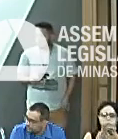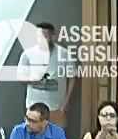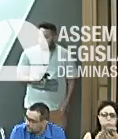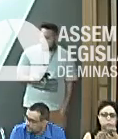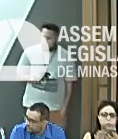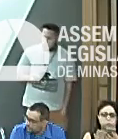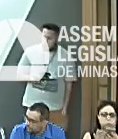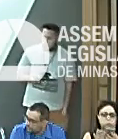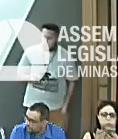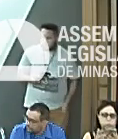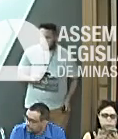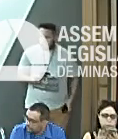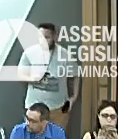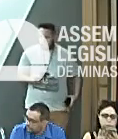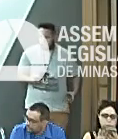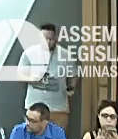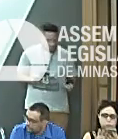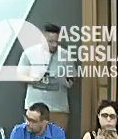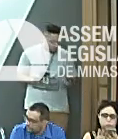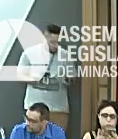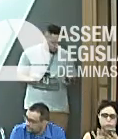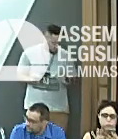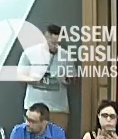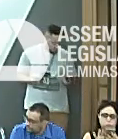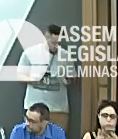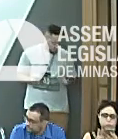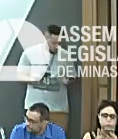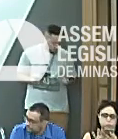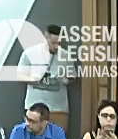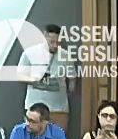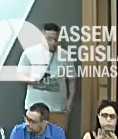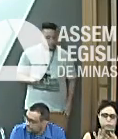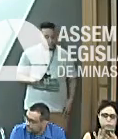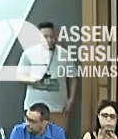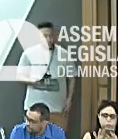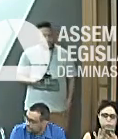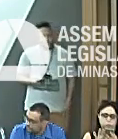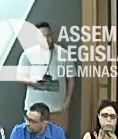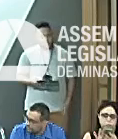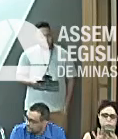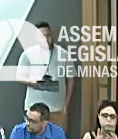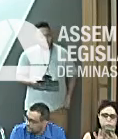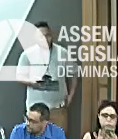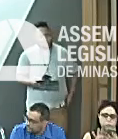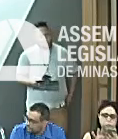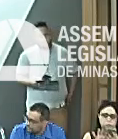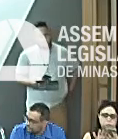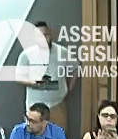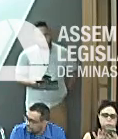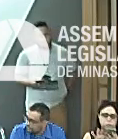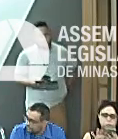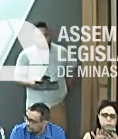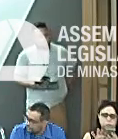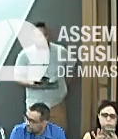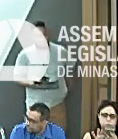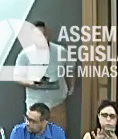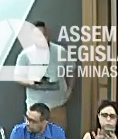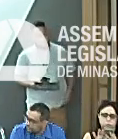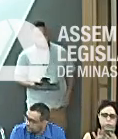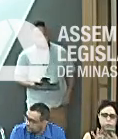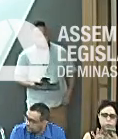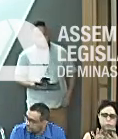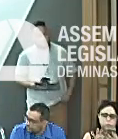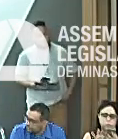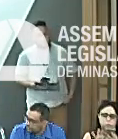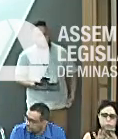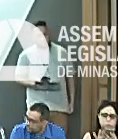isso não quero ter e eu espero que o governador continuar desse jeito nem jeitinho não sou um deputado bandido que passou por essa